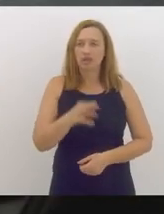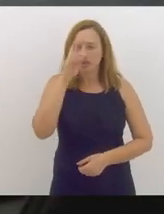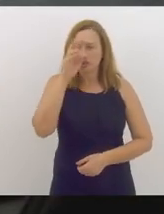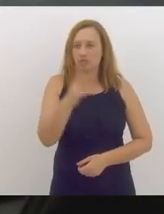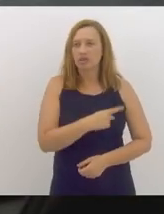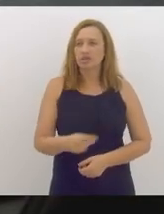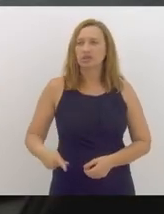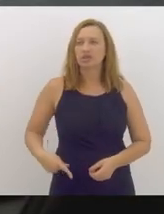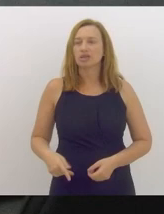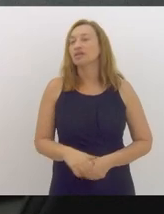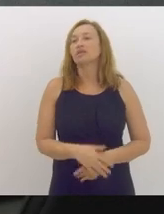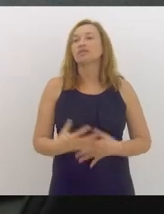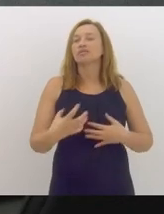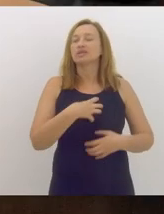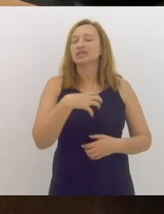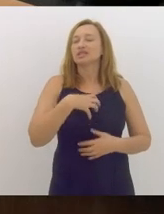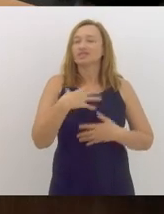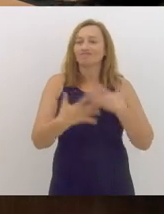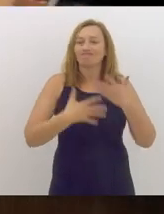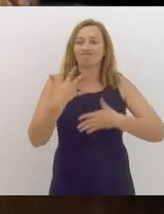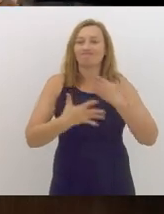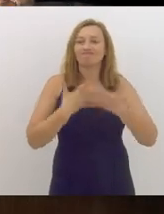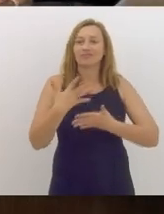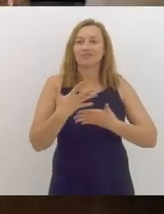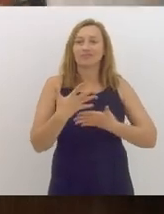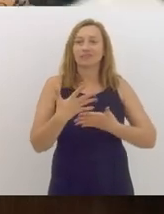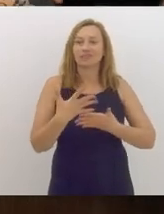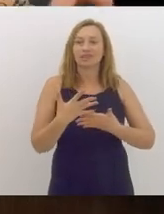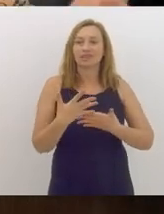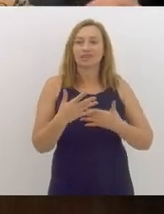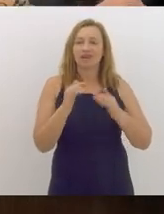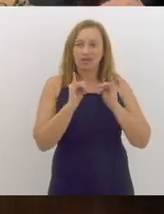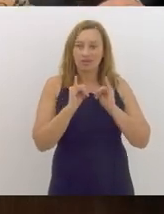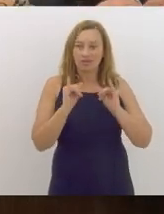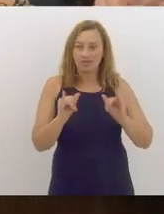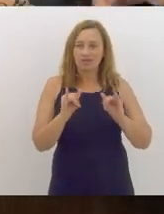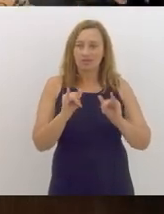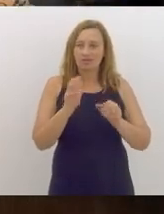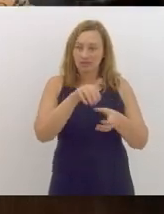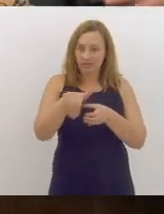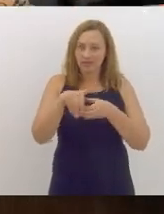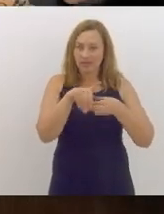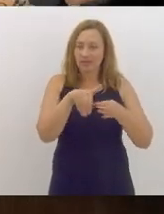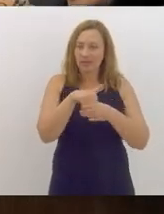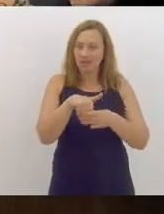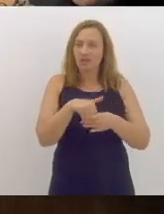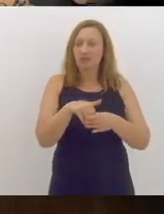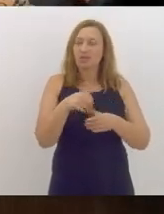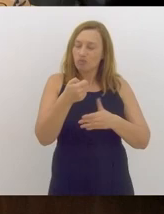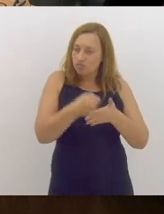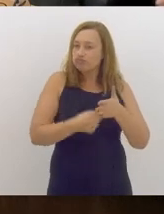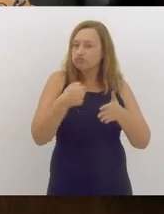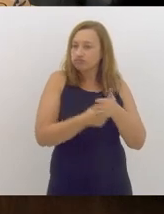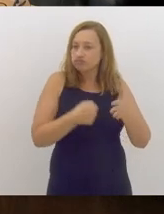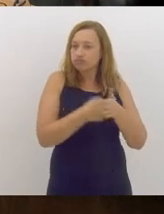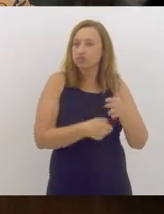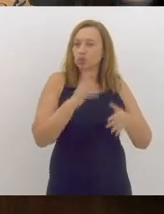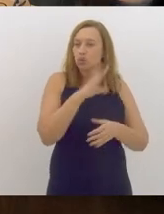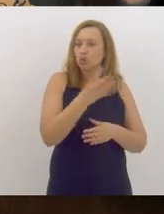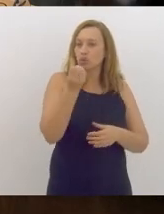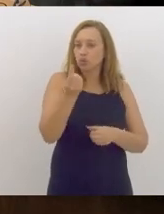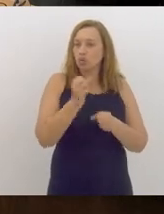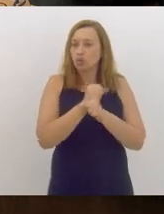Presidente, eu me sinto muito honrado de estar fazendo essa declaração de voto, que a gente lutou muito nos últimos 6 meses